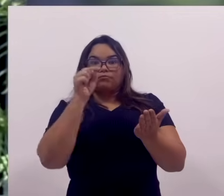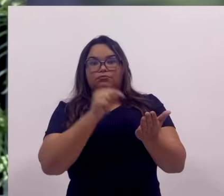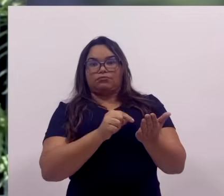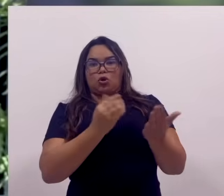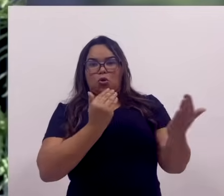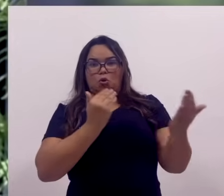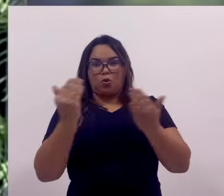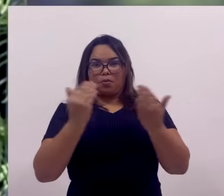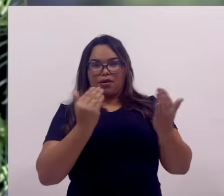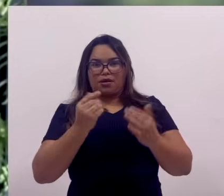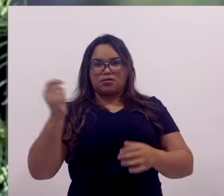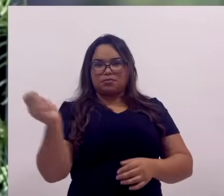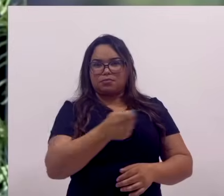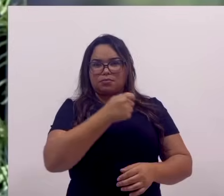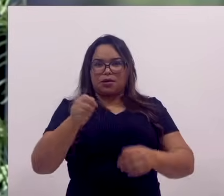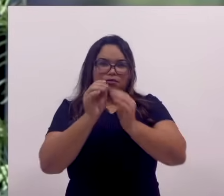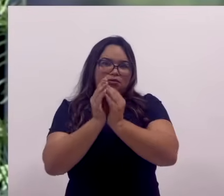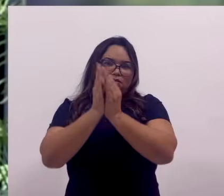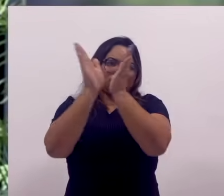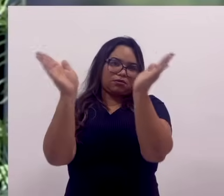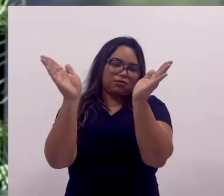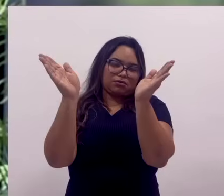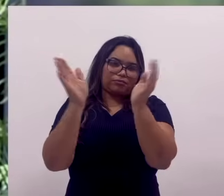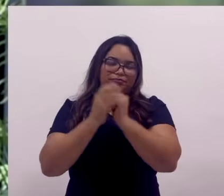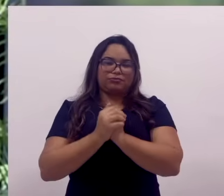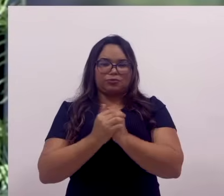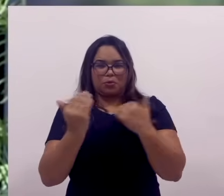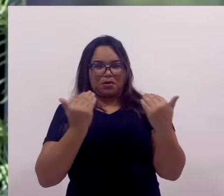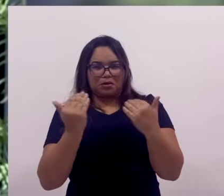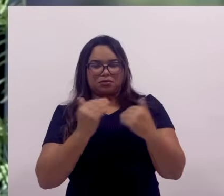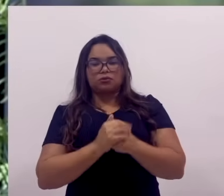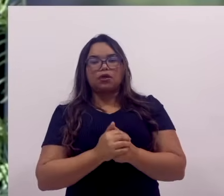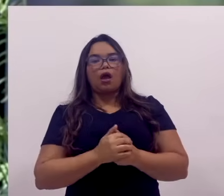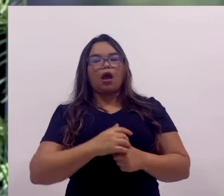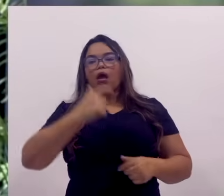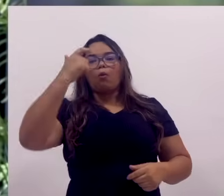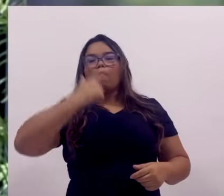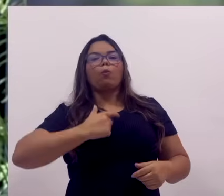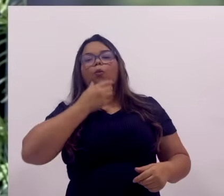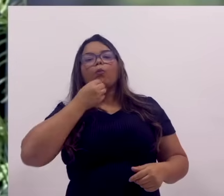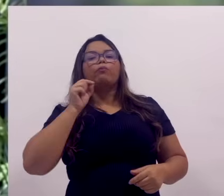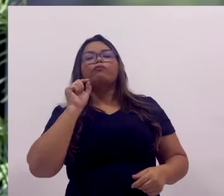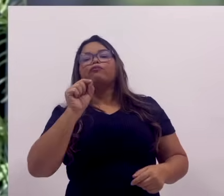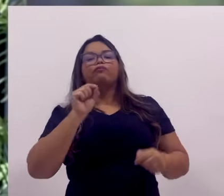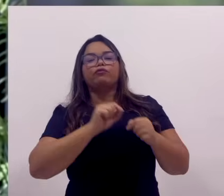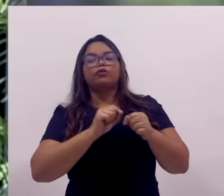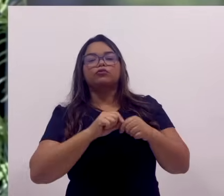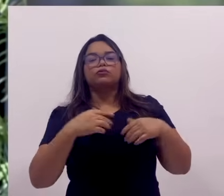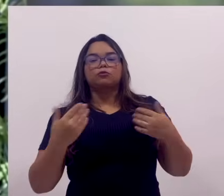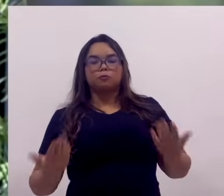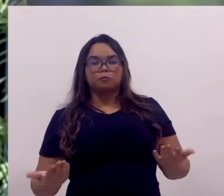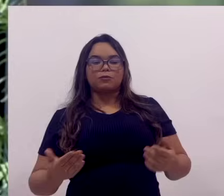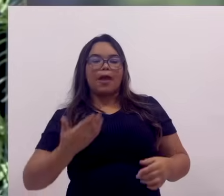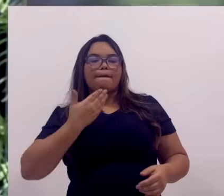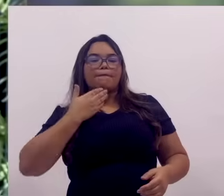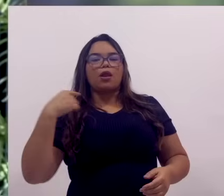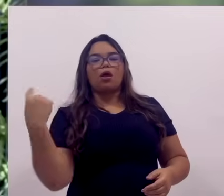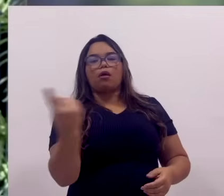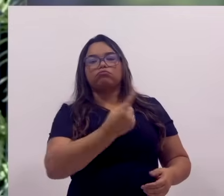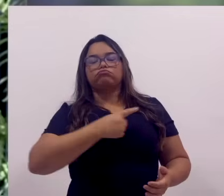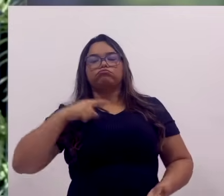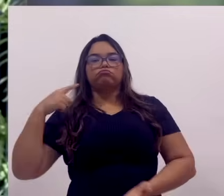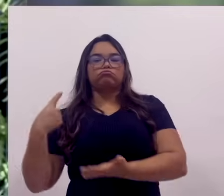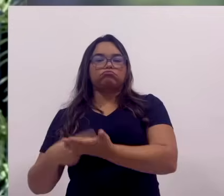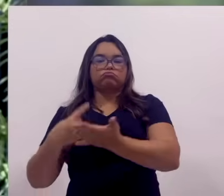E então o que ele fez? Ele disse, cheguemos a um acordo. Vou dar uma palestra